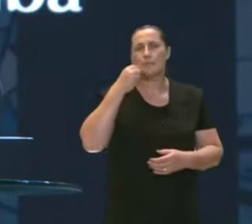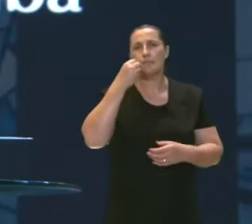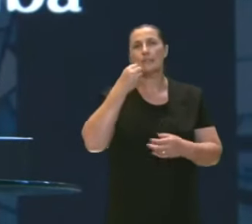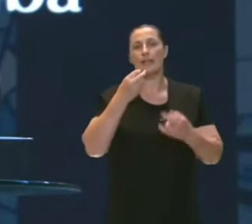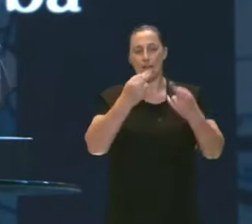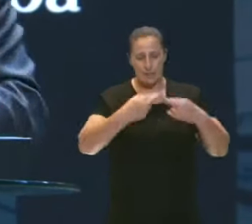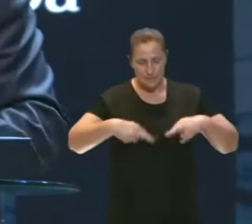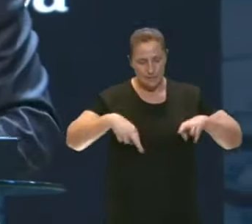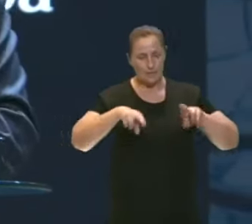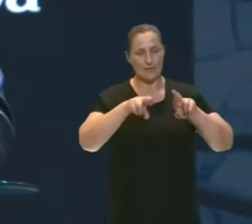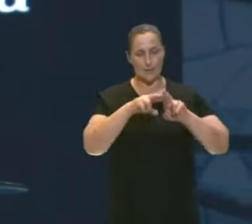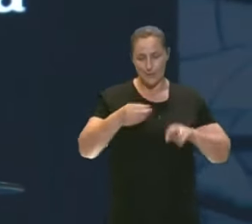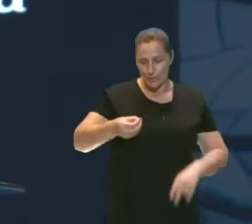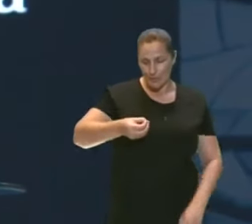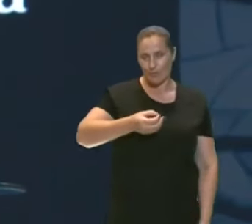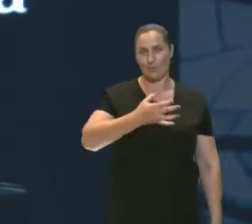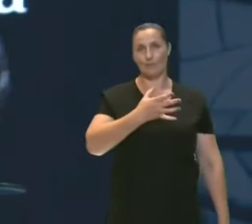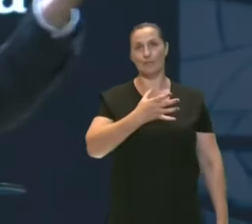família,